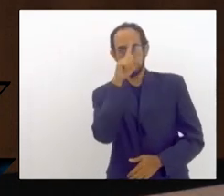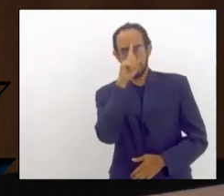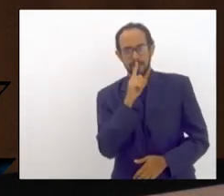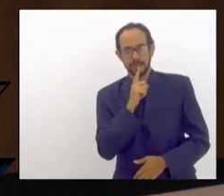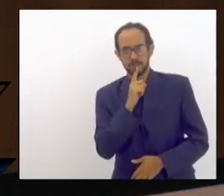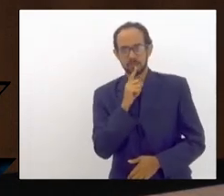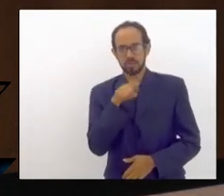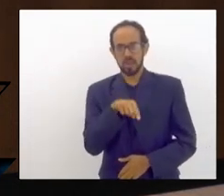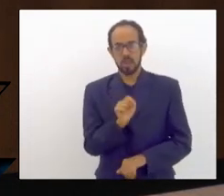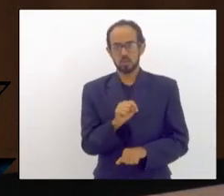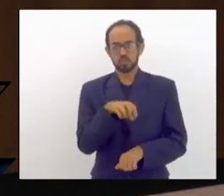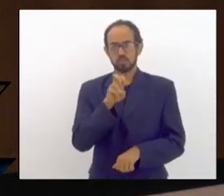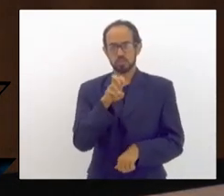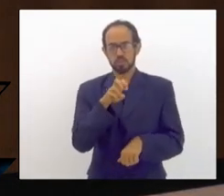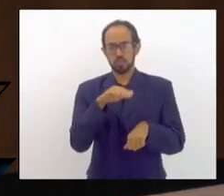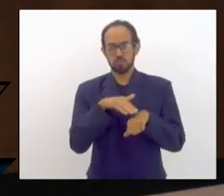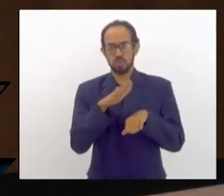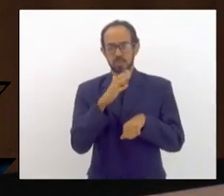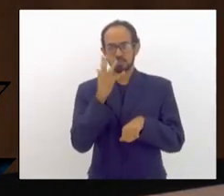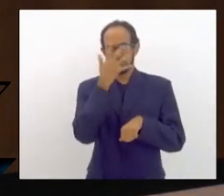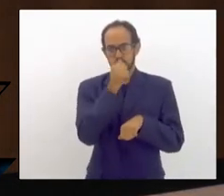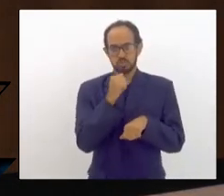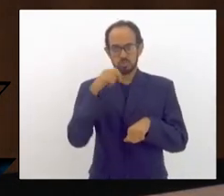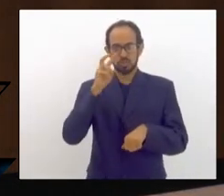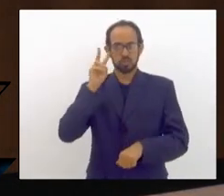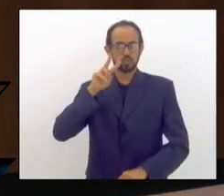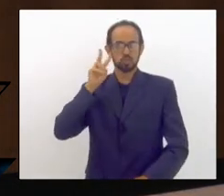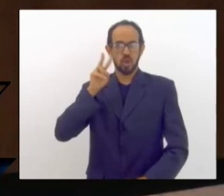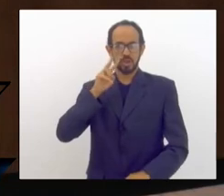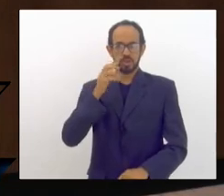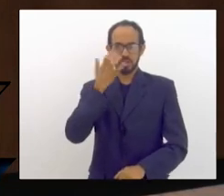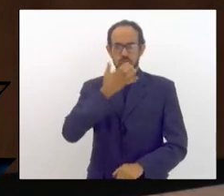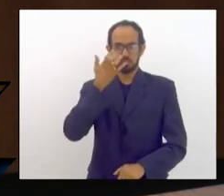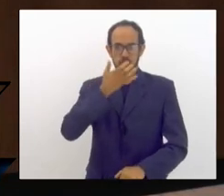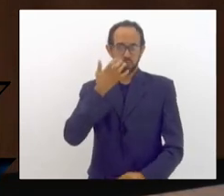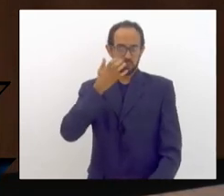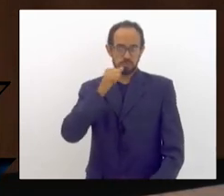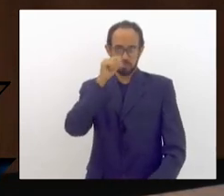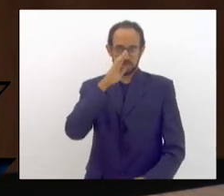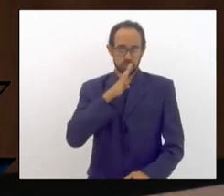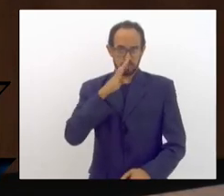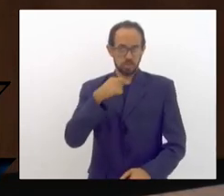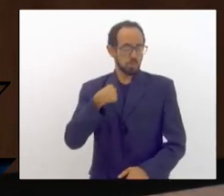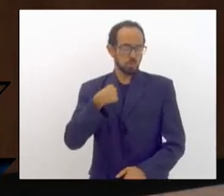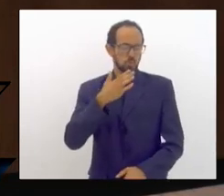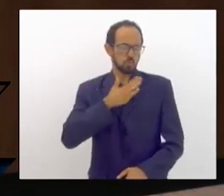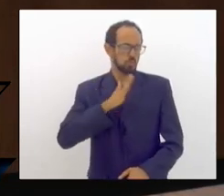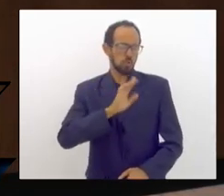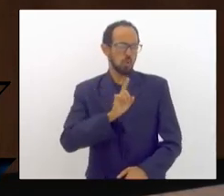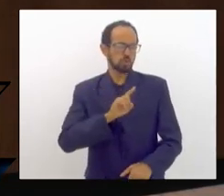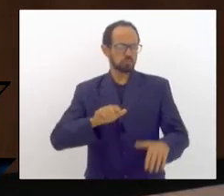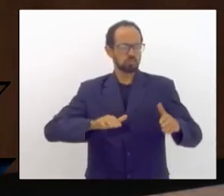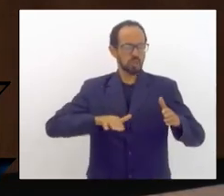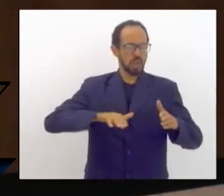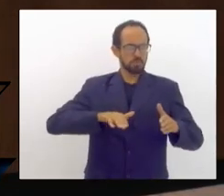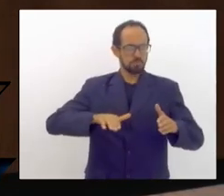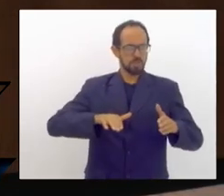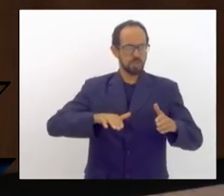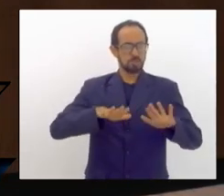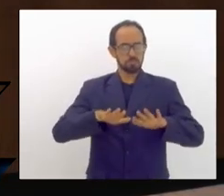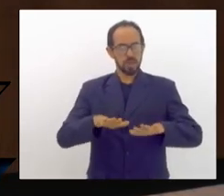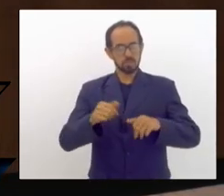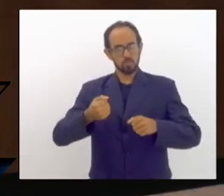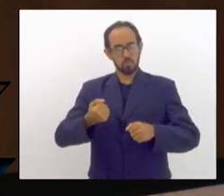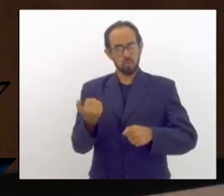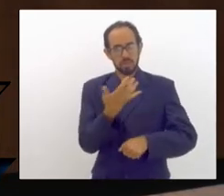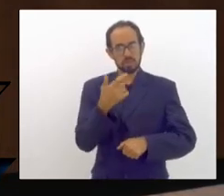mais importantes e mais bonitos da história da música brasileira. Na minha visão, que não sou fã de rap nem de hip-hop. Quando a gente olha a